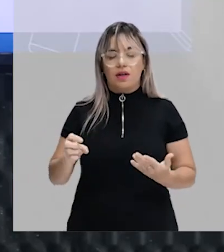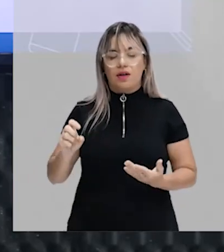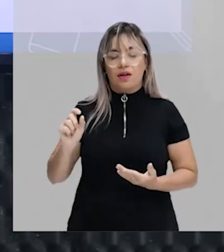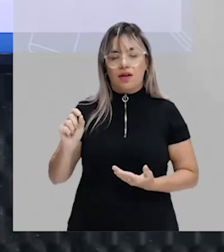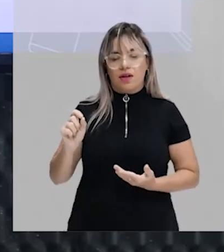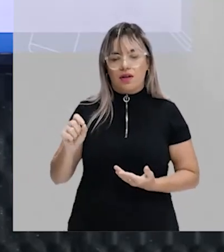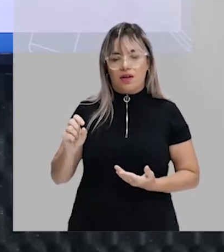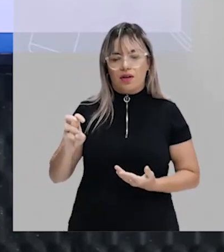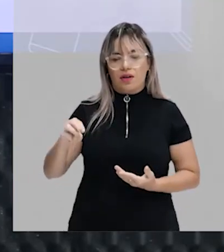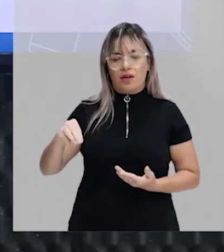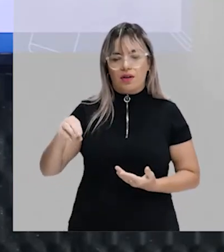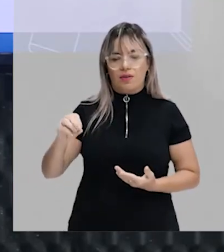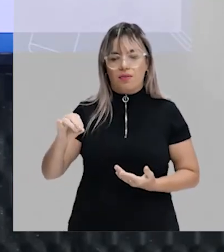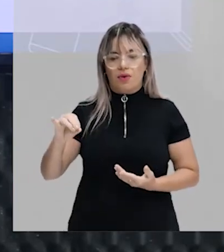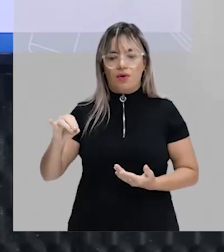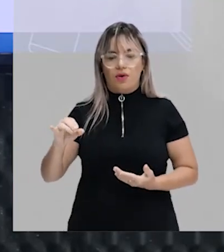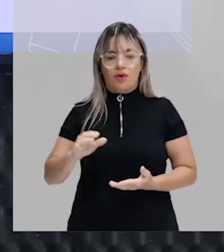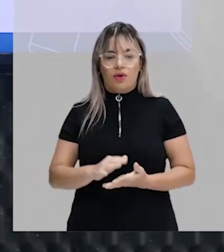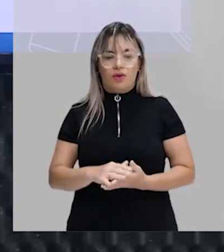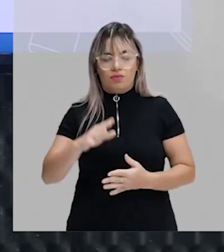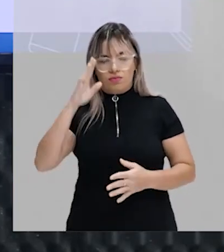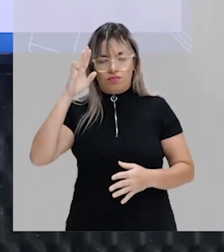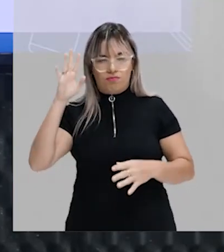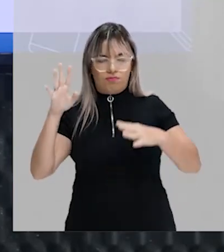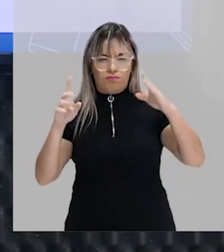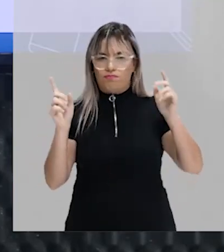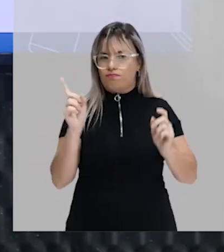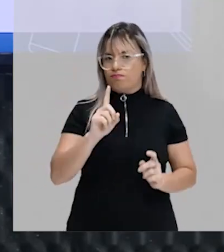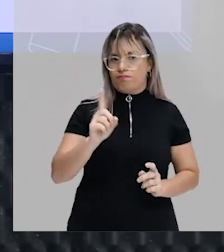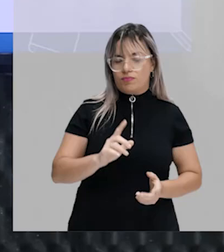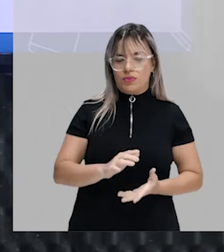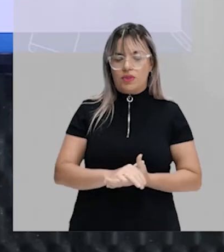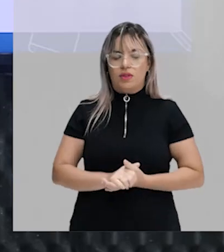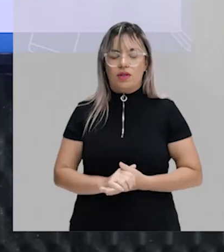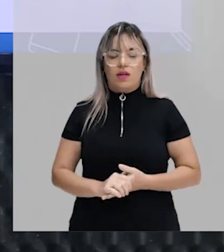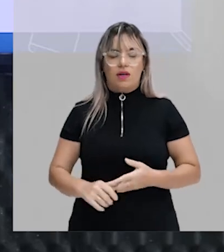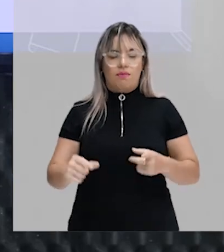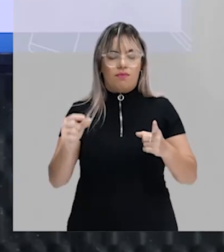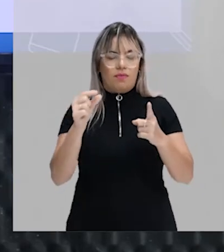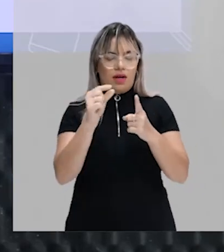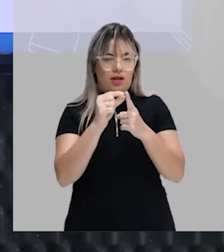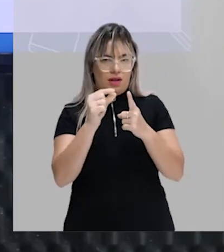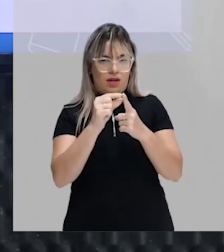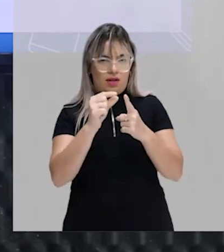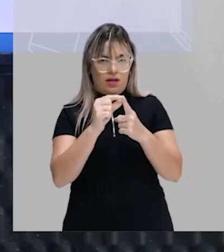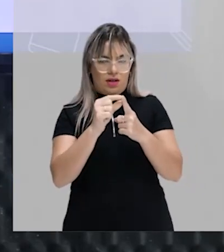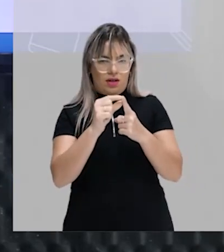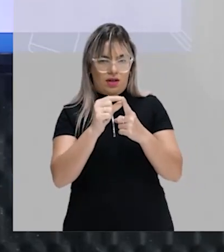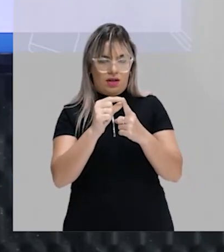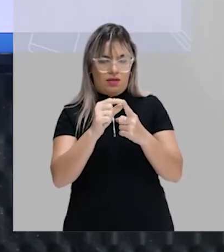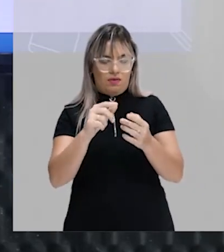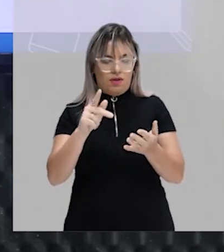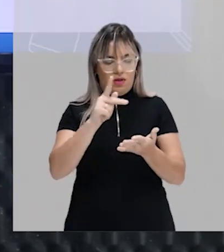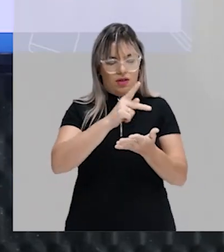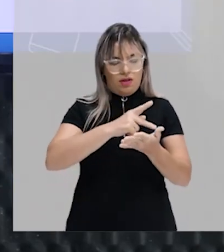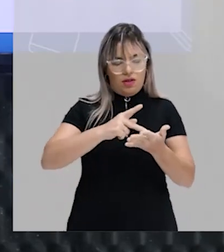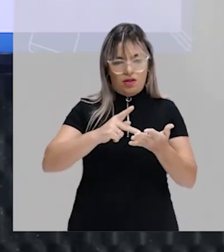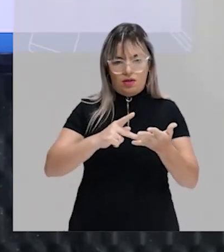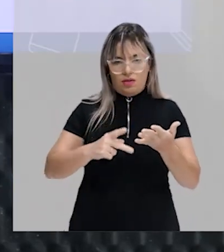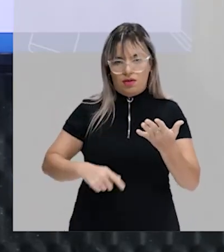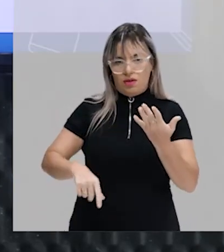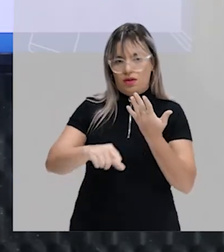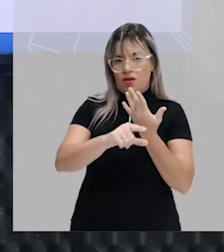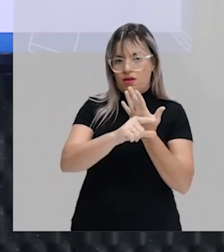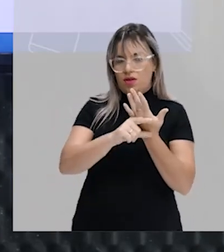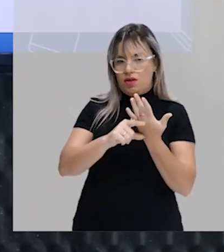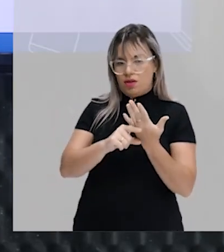de neologismo, palavras que o autor, né, o poeta, o escritor, ele tem essa liberdade aí de criar